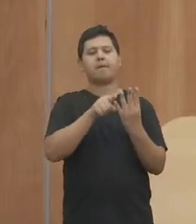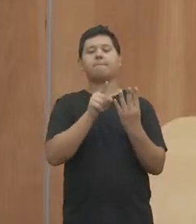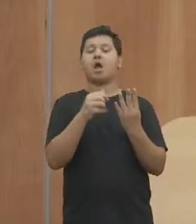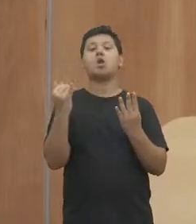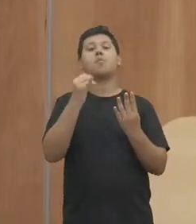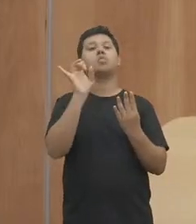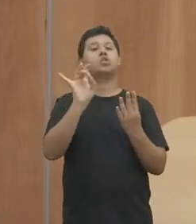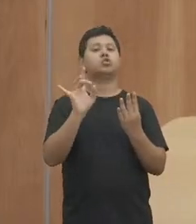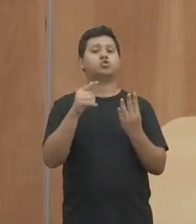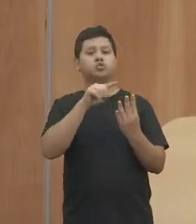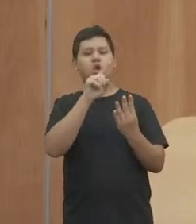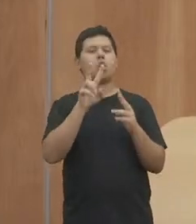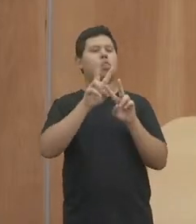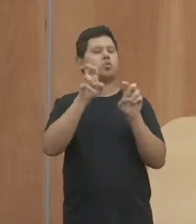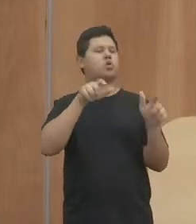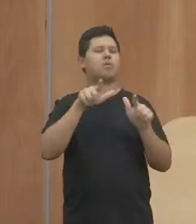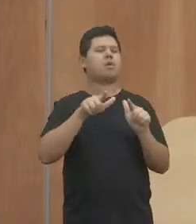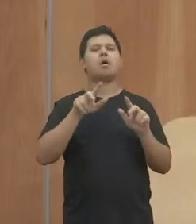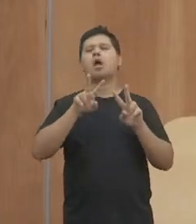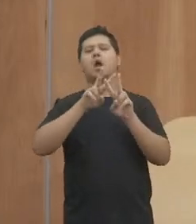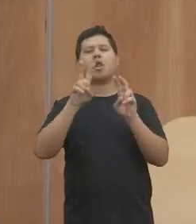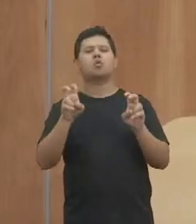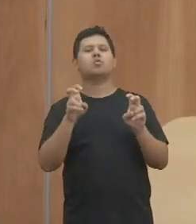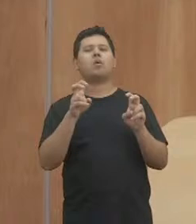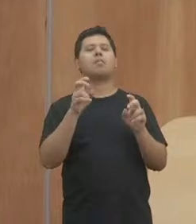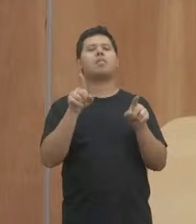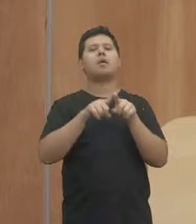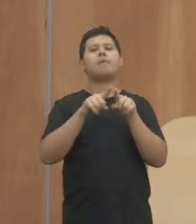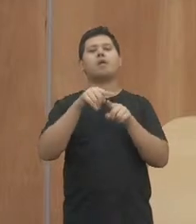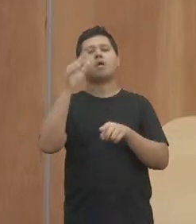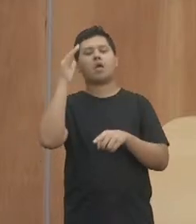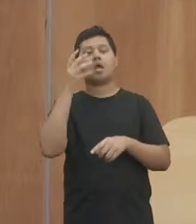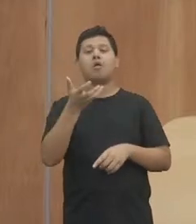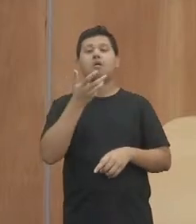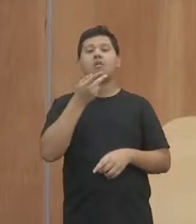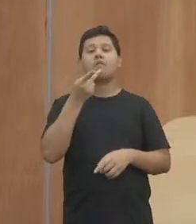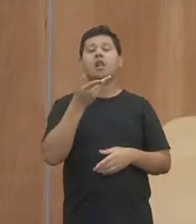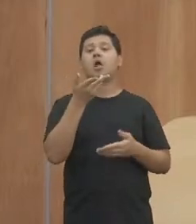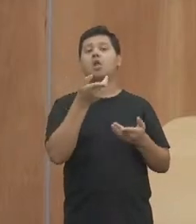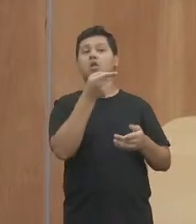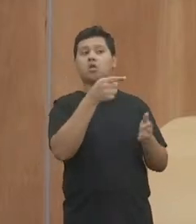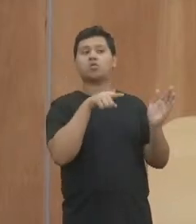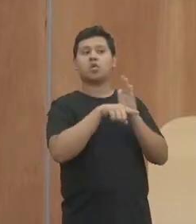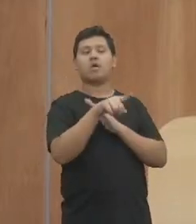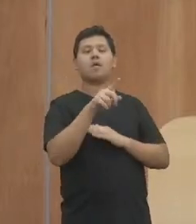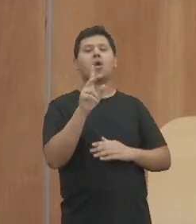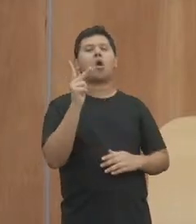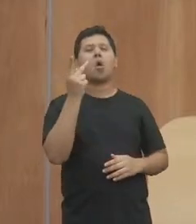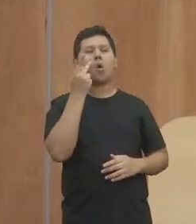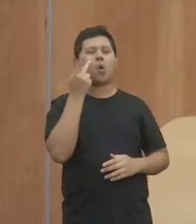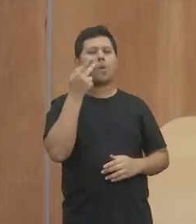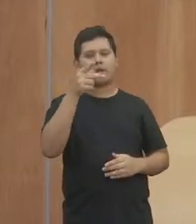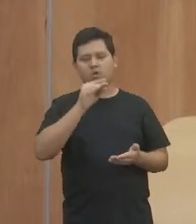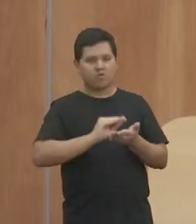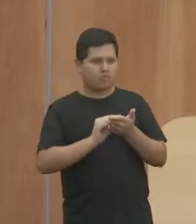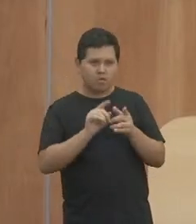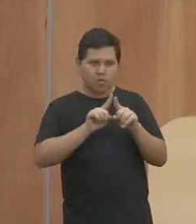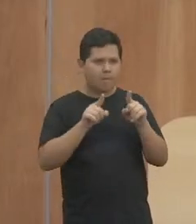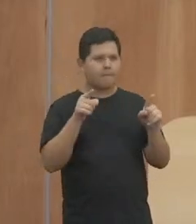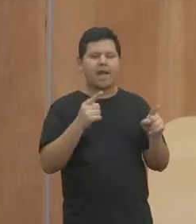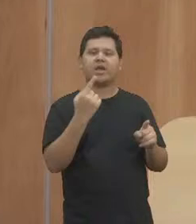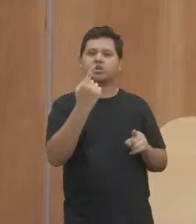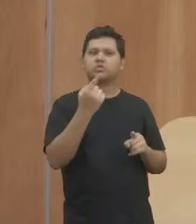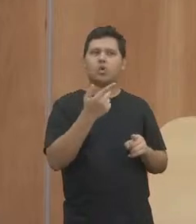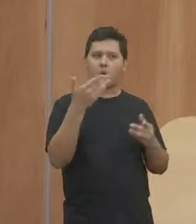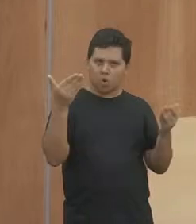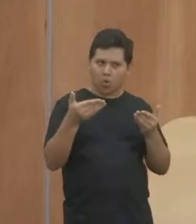importantes do mandato, sobre a sessão, fazendo observações. Eu queria muito falar com o vereador Paulinho dos Condutores, ele não está presente. Numa das falas